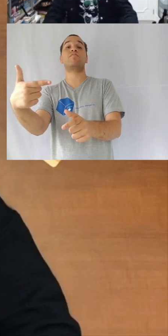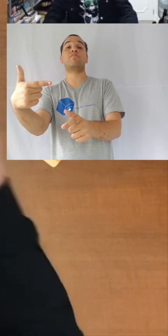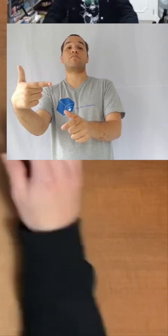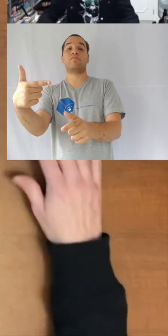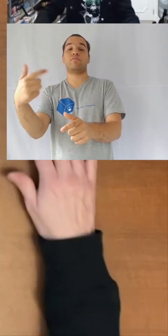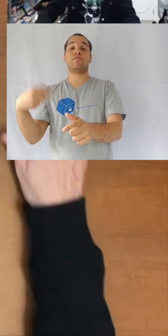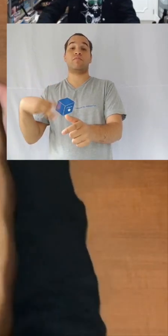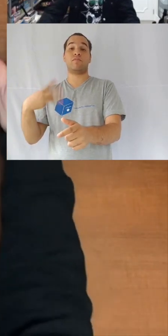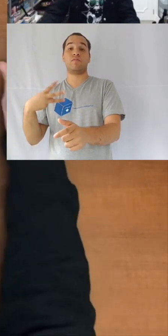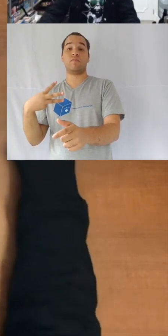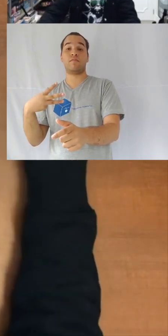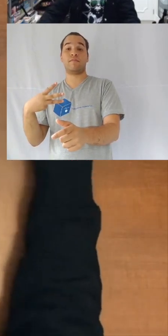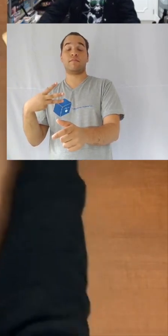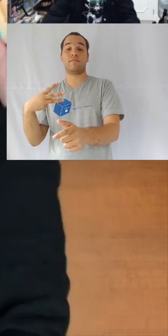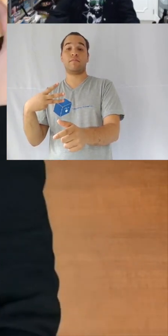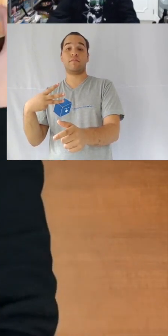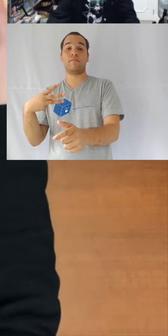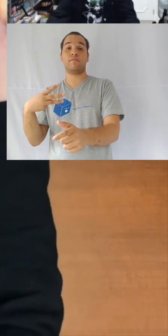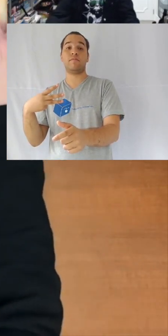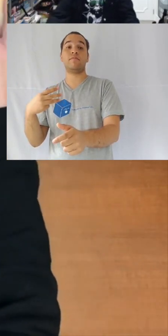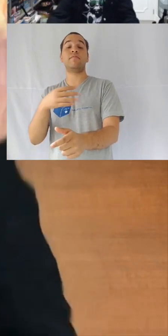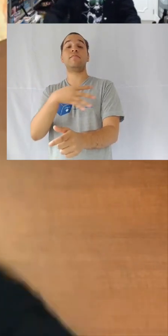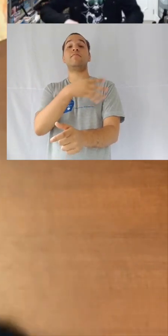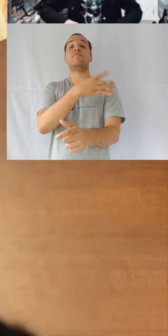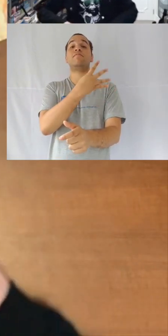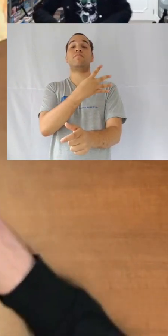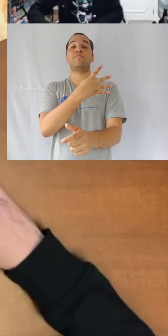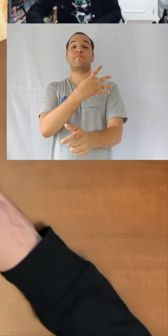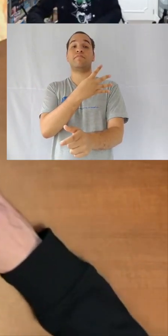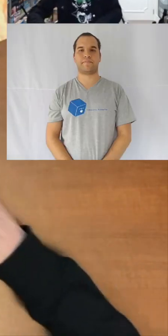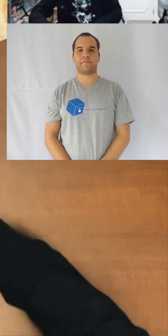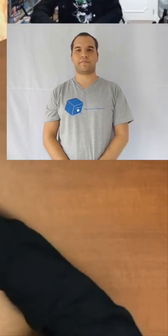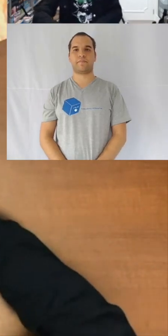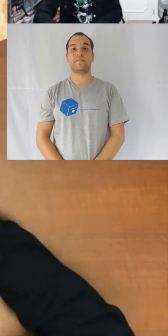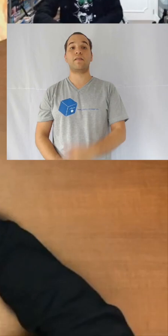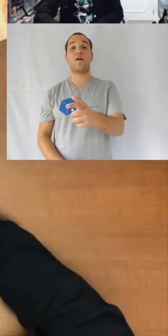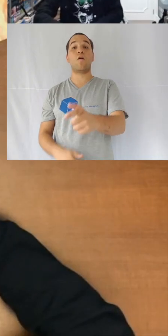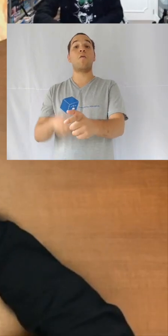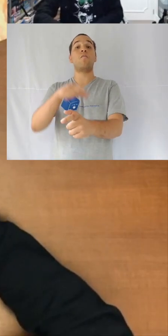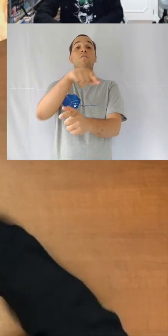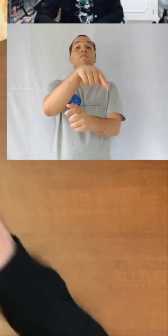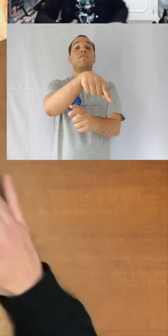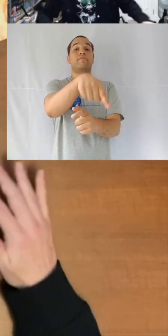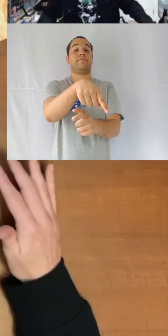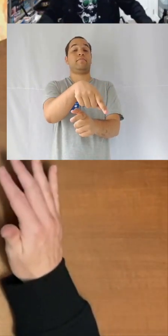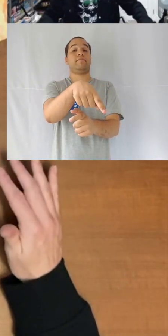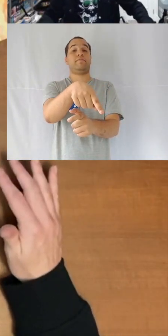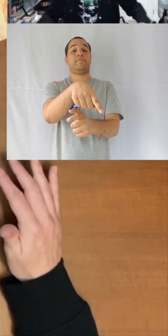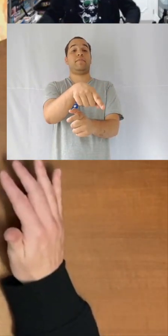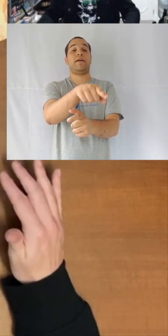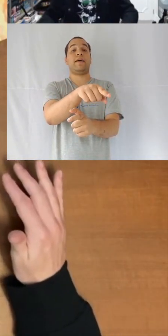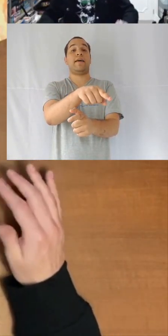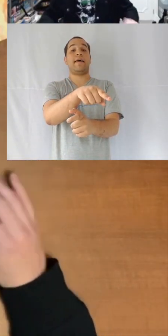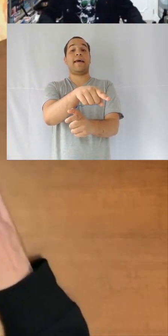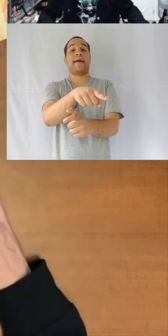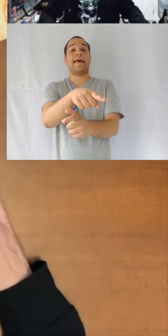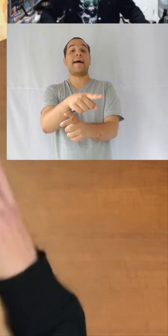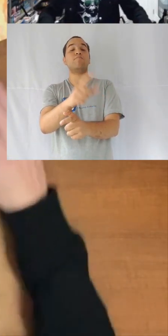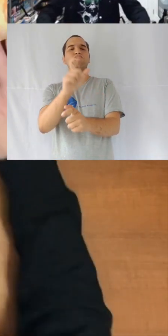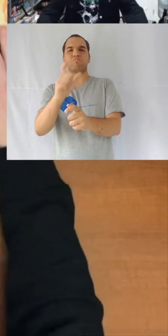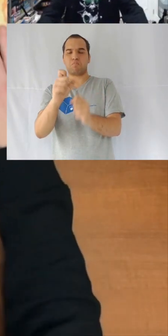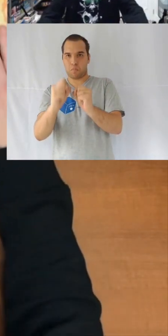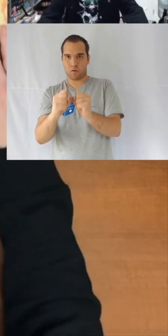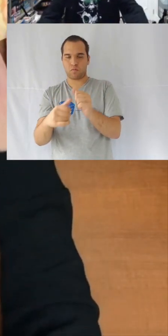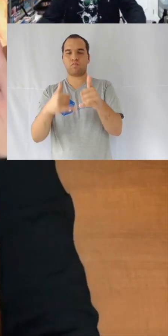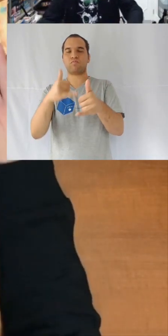seria o primeiro jogador, segundo jogador, eu sou o terceiro jogador, estou aqui em frente ao vazio, e o quarto jogador em frente a